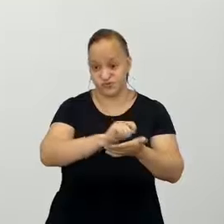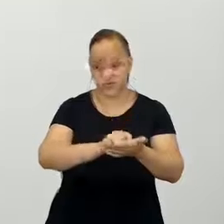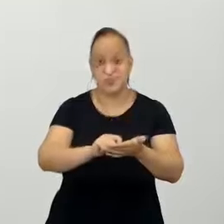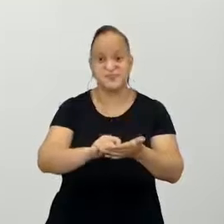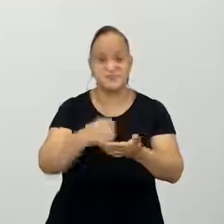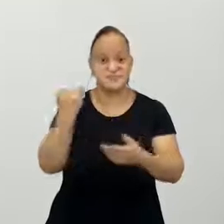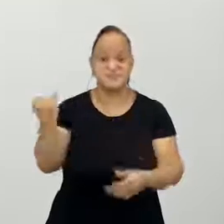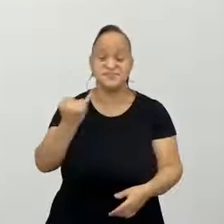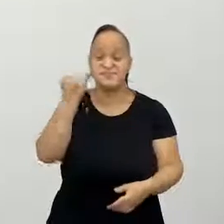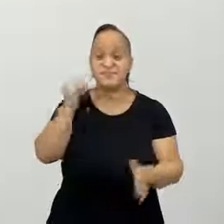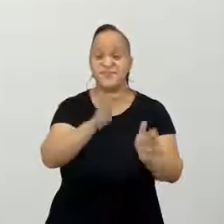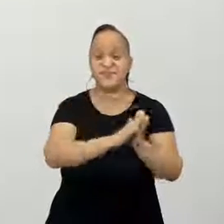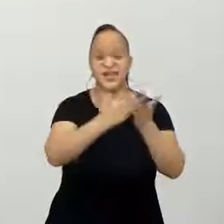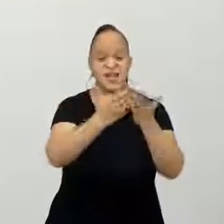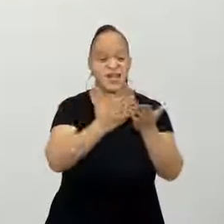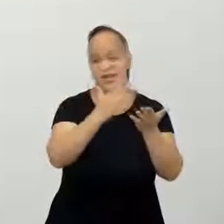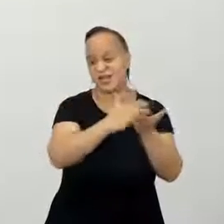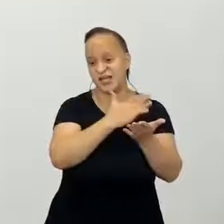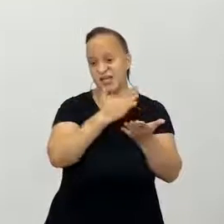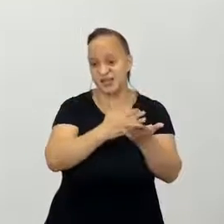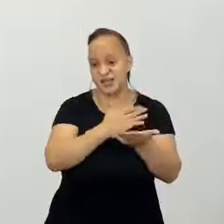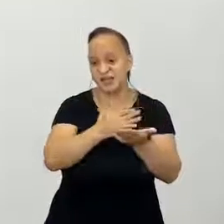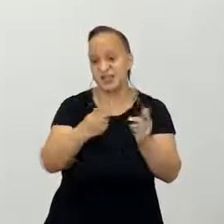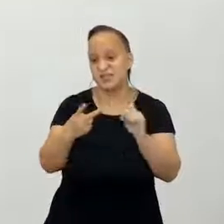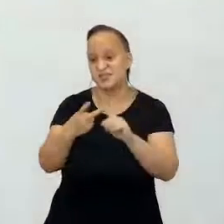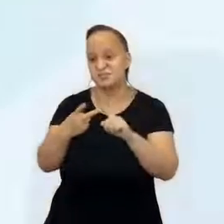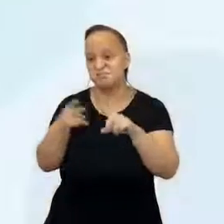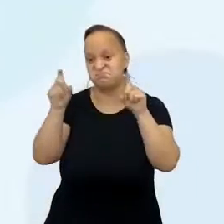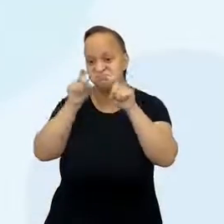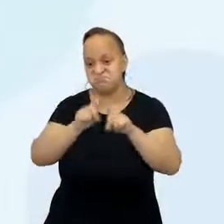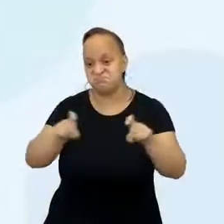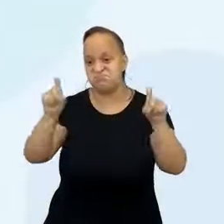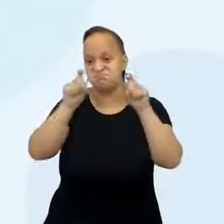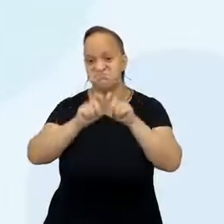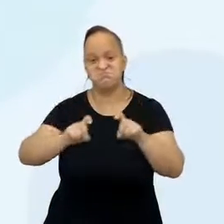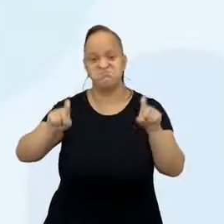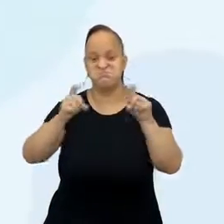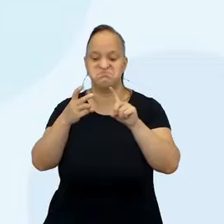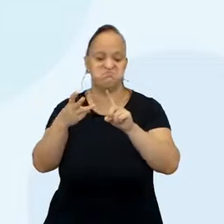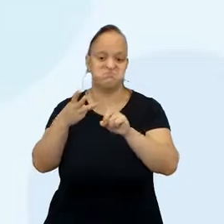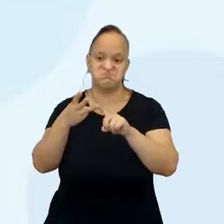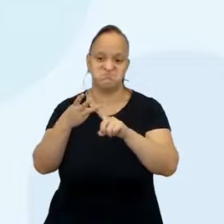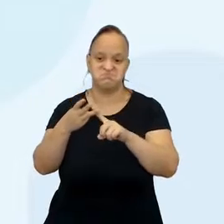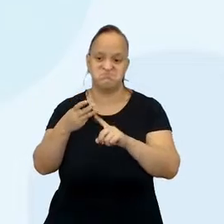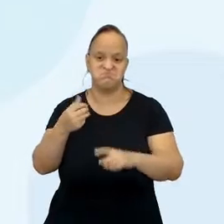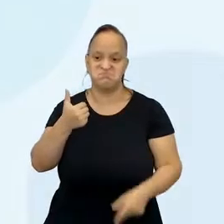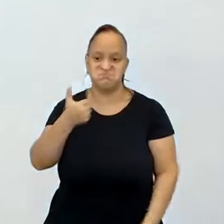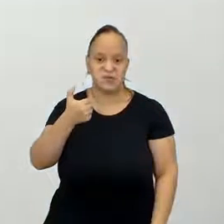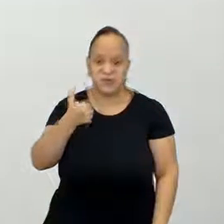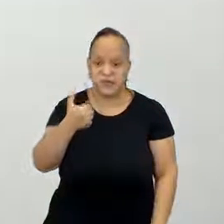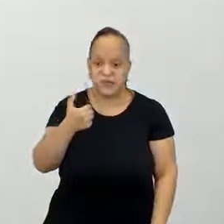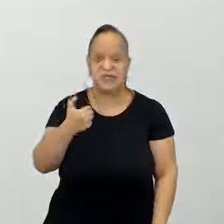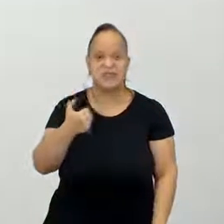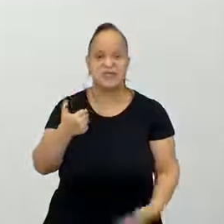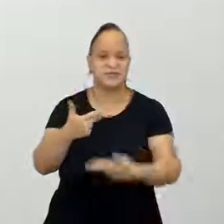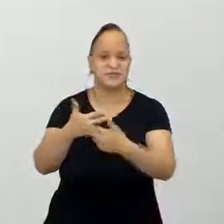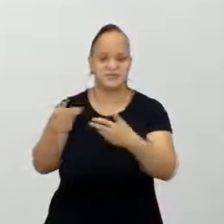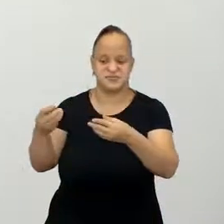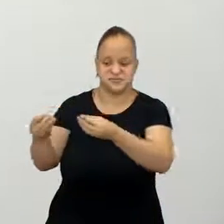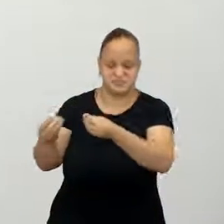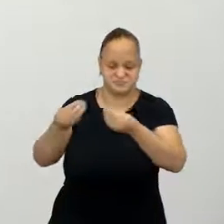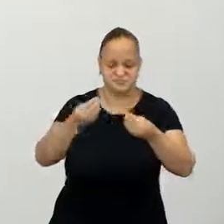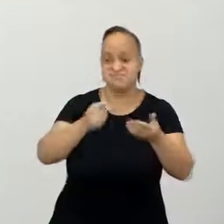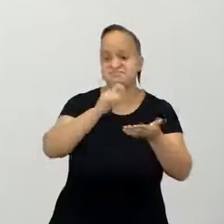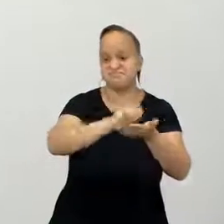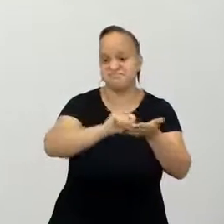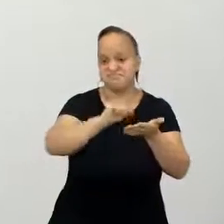separa caderno, lápis, o computador, o bloco de notas, né? Sempre muito importante a gente manter o diário